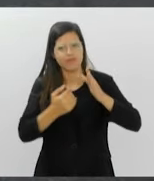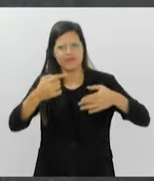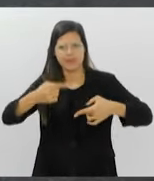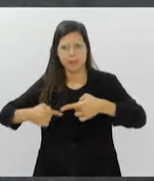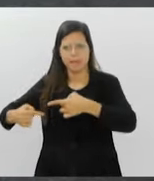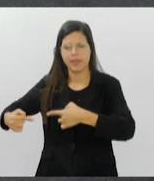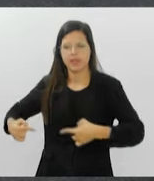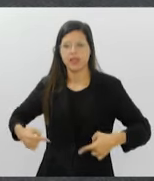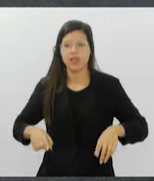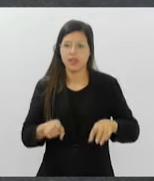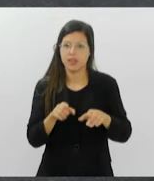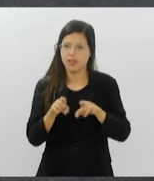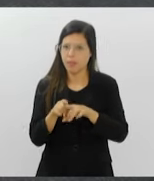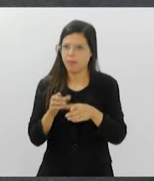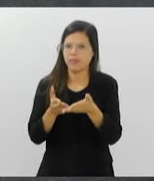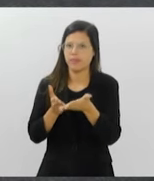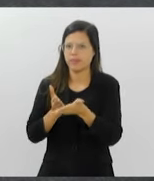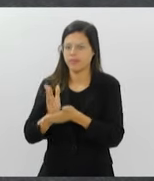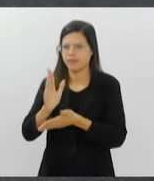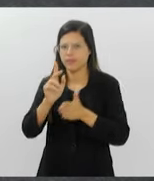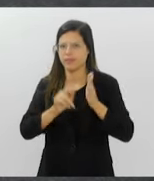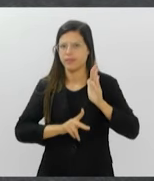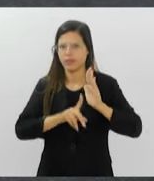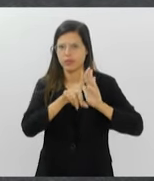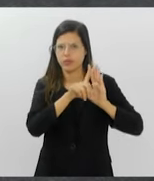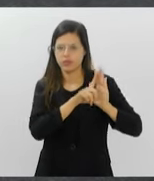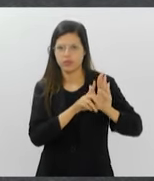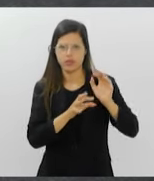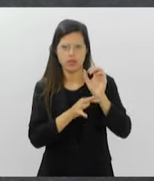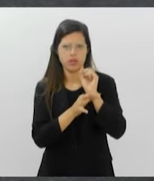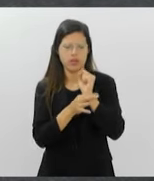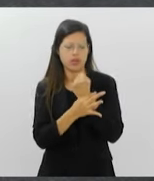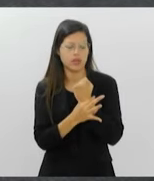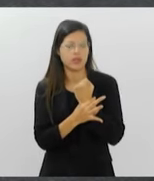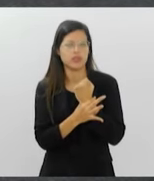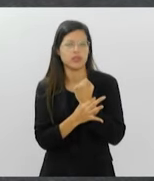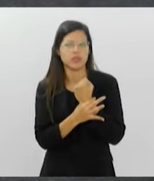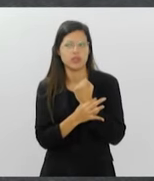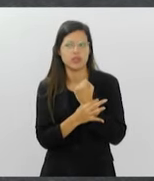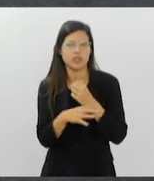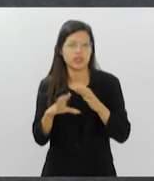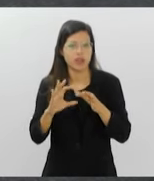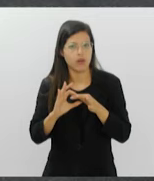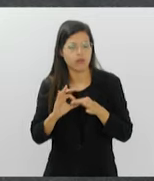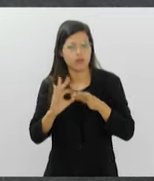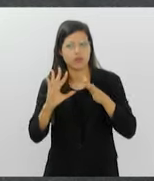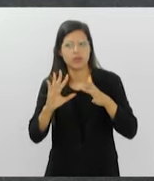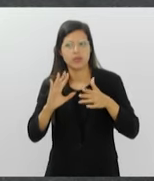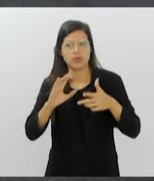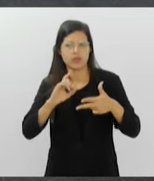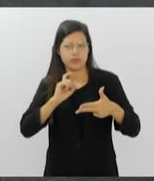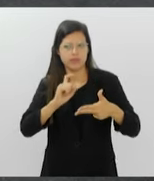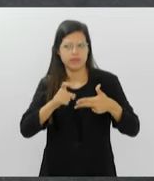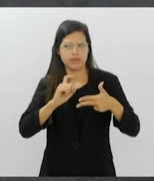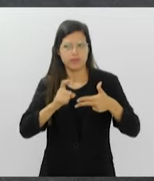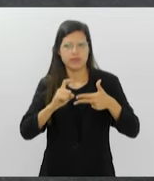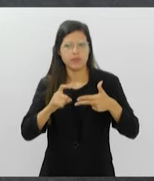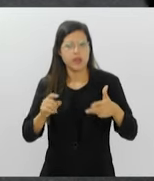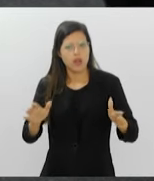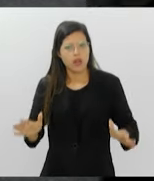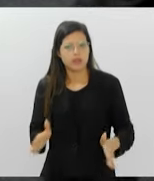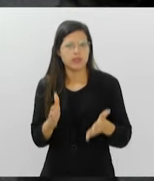aprovar esse projeto que garante aí, que autoriza o Poder Executivo a promover